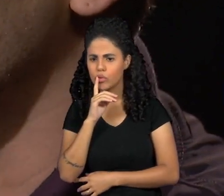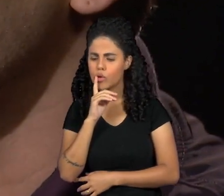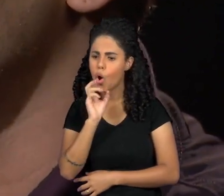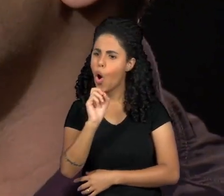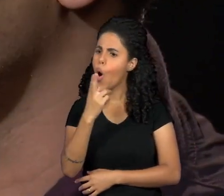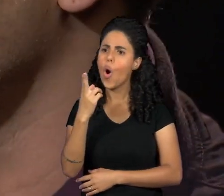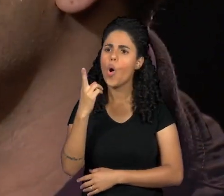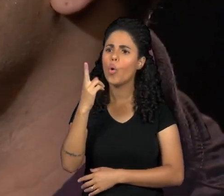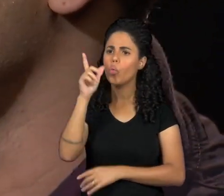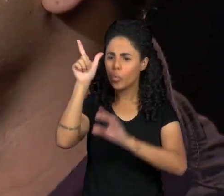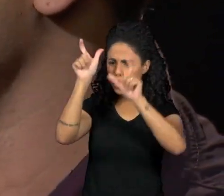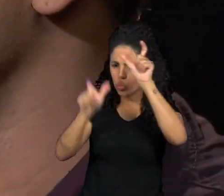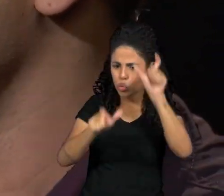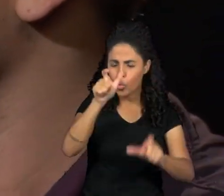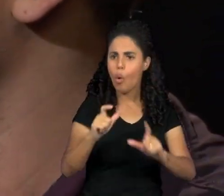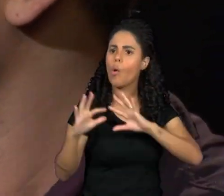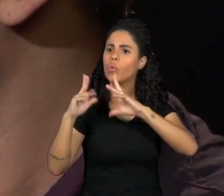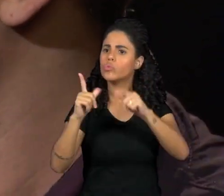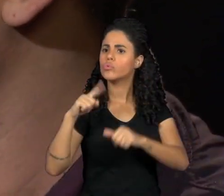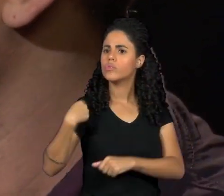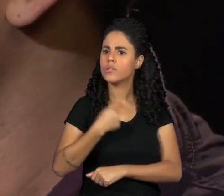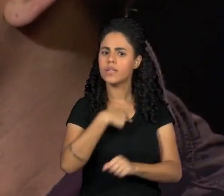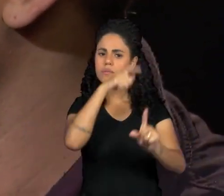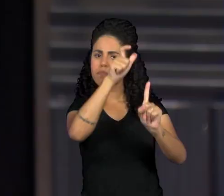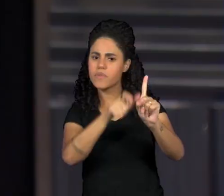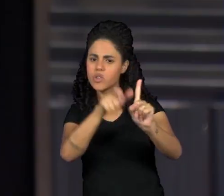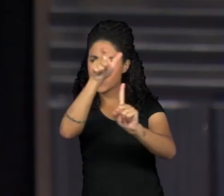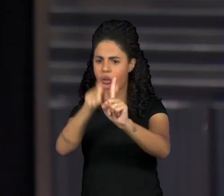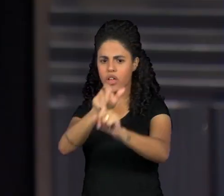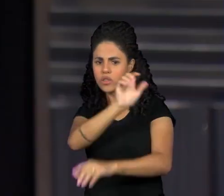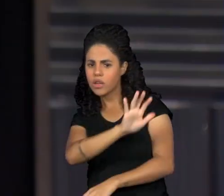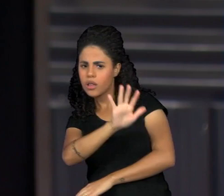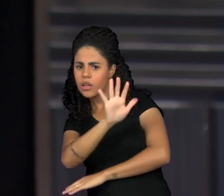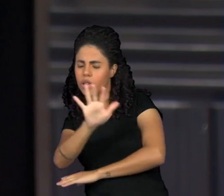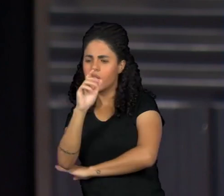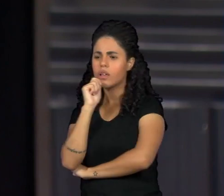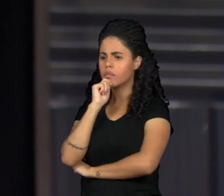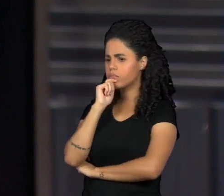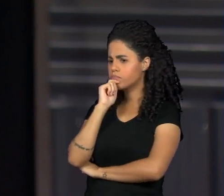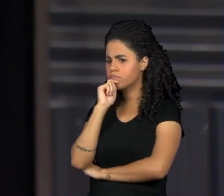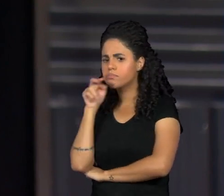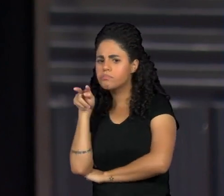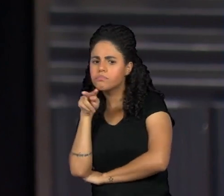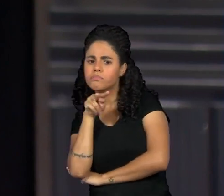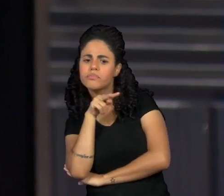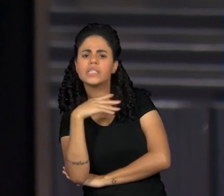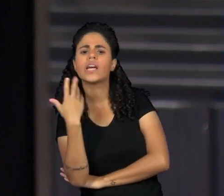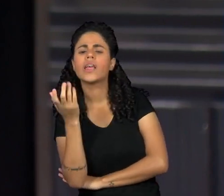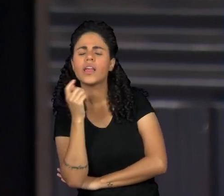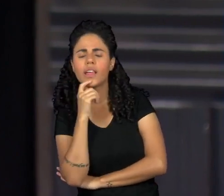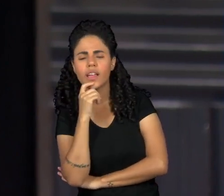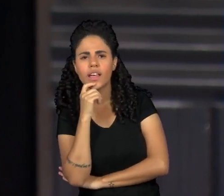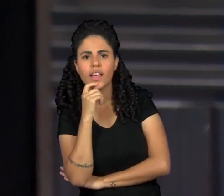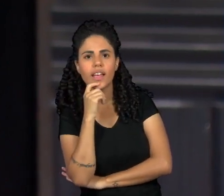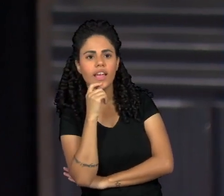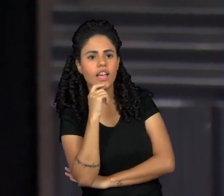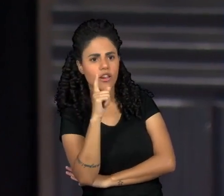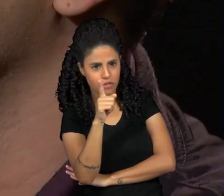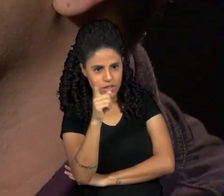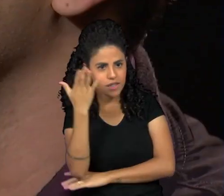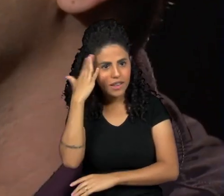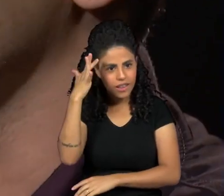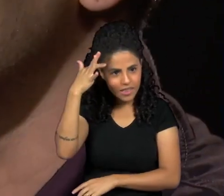todos nós projetamos no outro um personagem que percebemos sobre ele? Você interpretou muito aqui